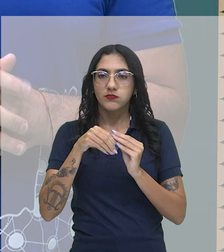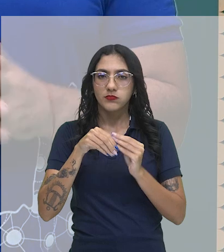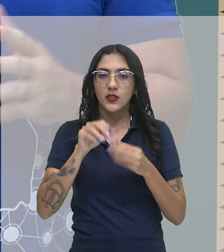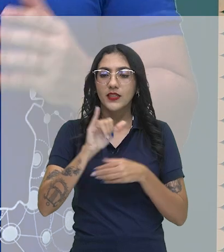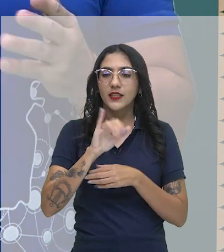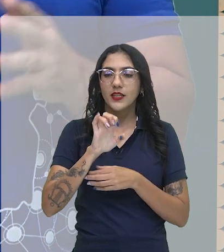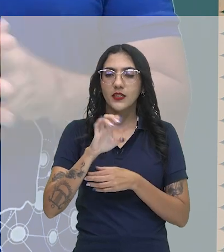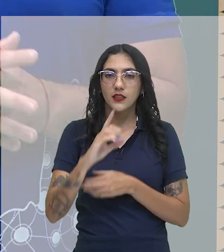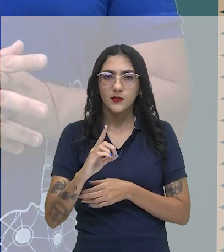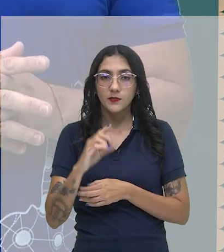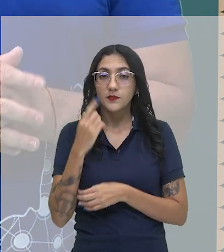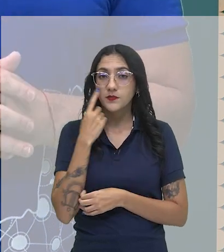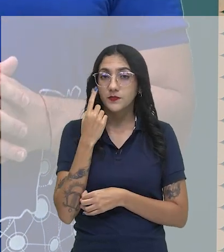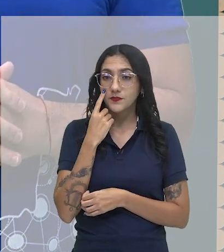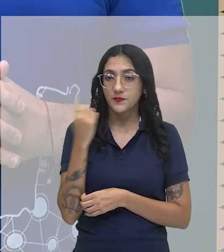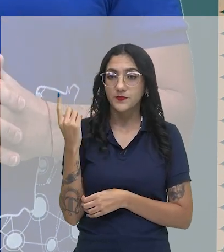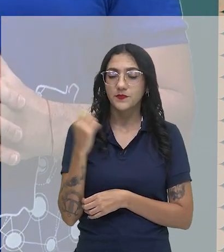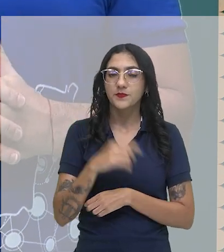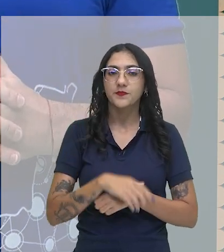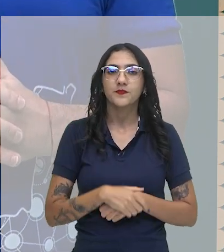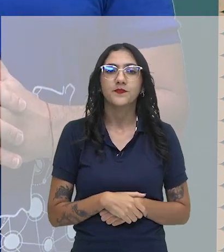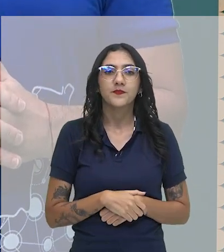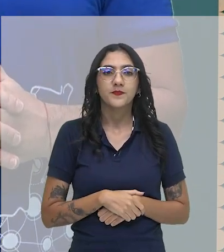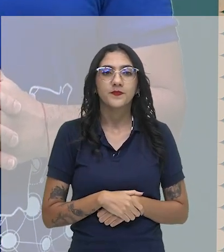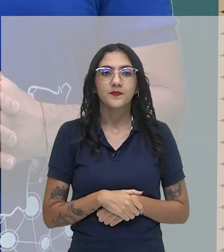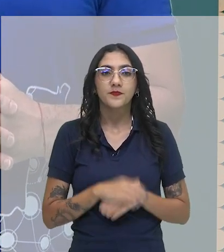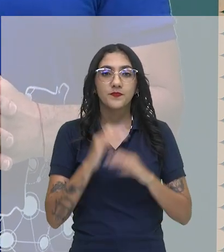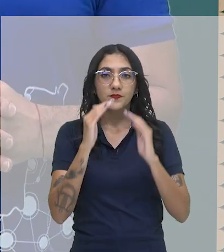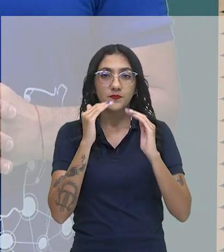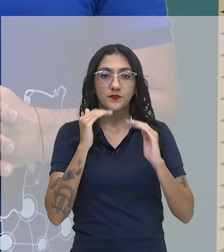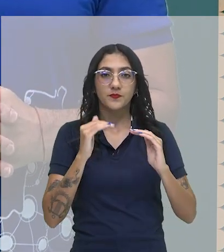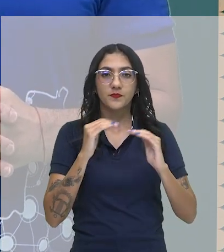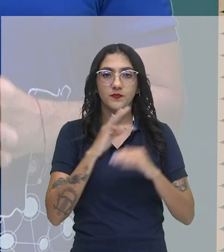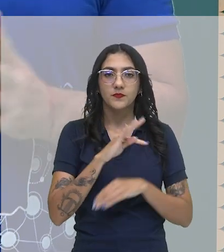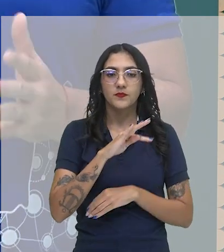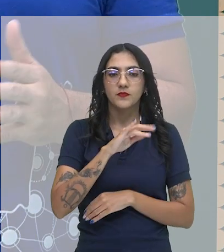aqui. Olha só esse próximo. Nós temos aí o verbo